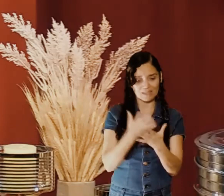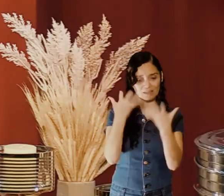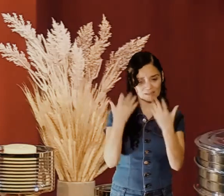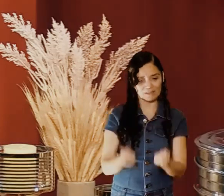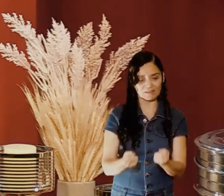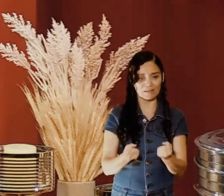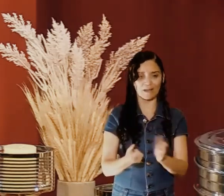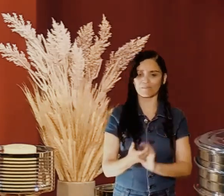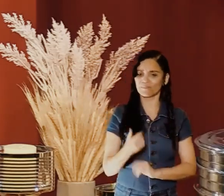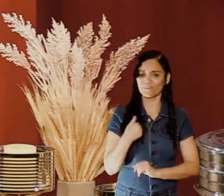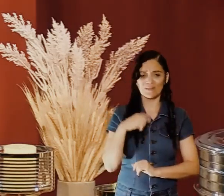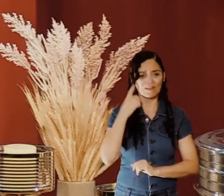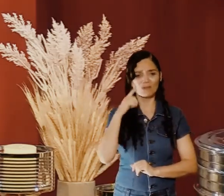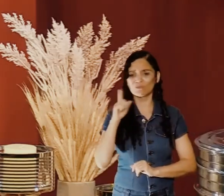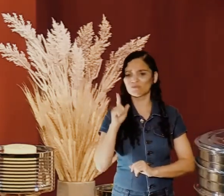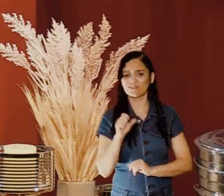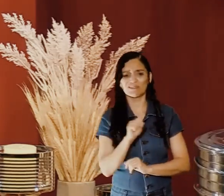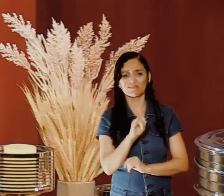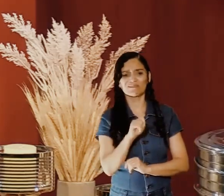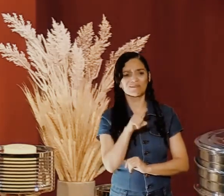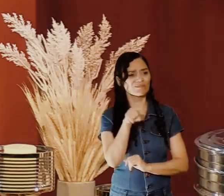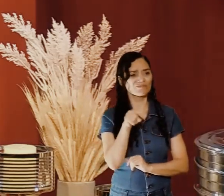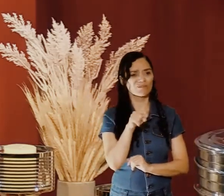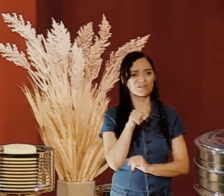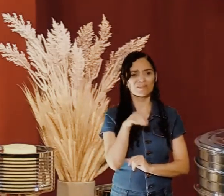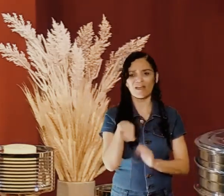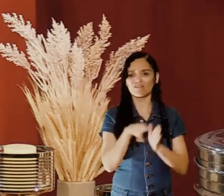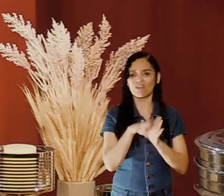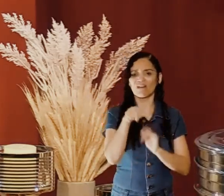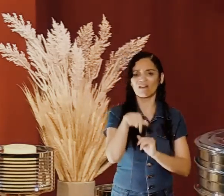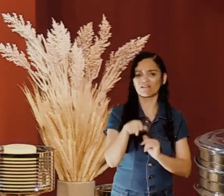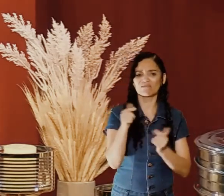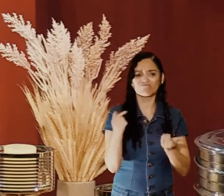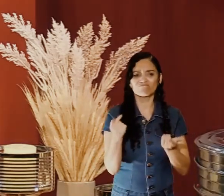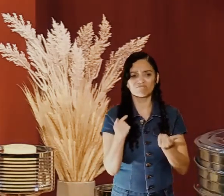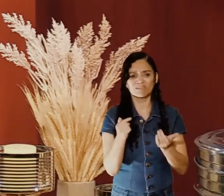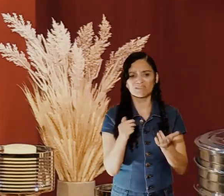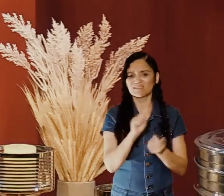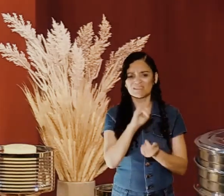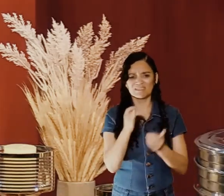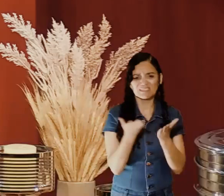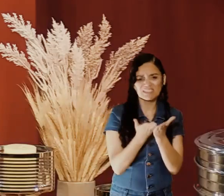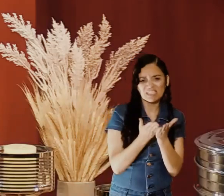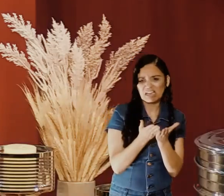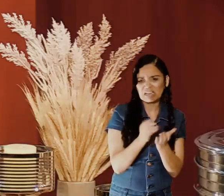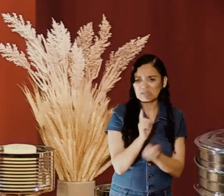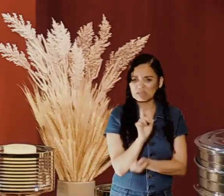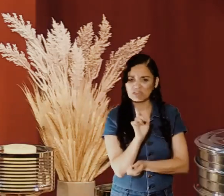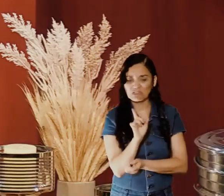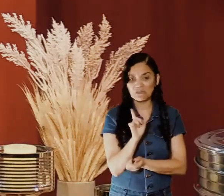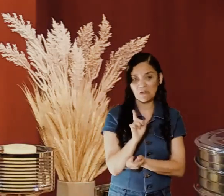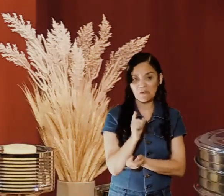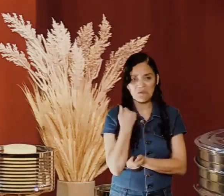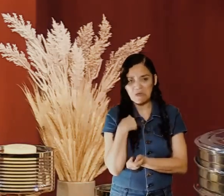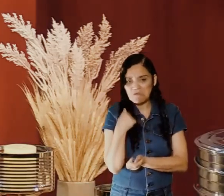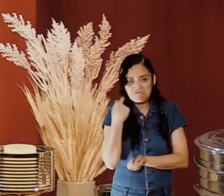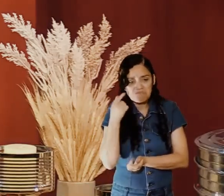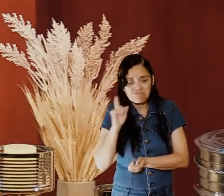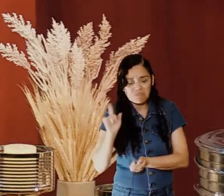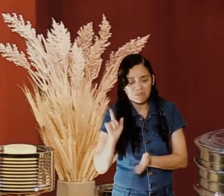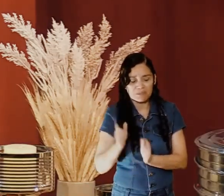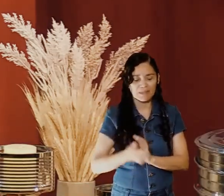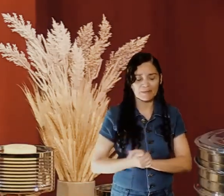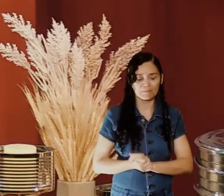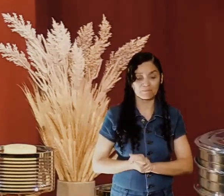aqui, seja você até cristão, servo de Deus ou não seja cristão, mas será que nós